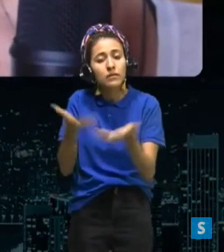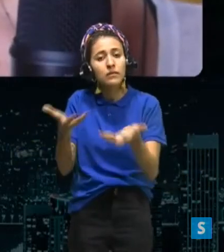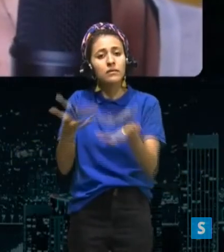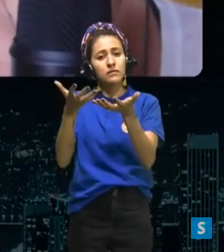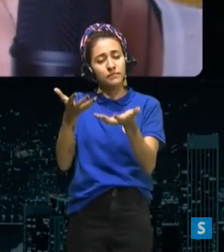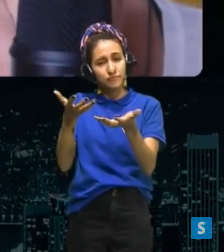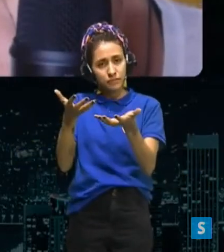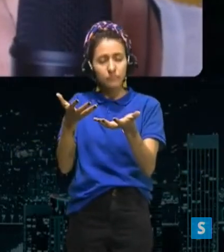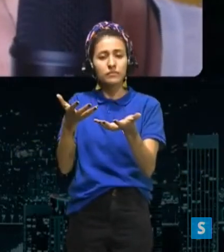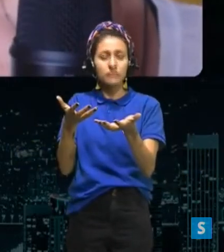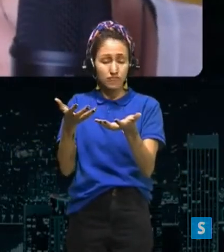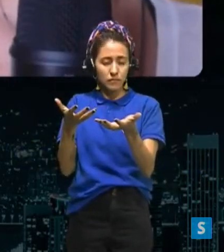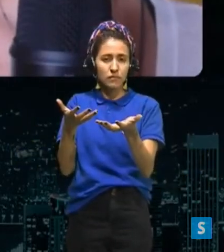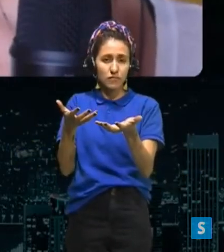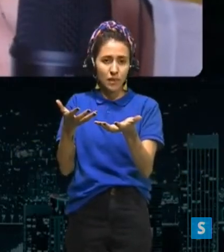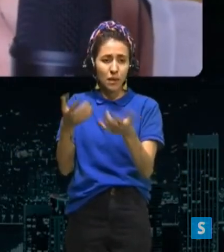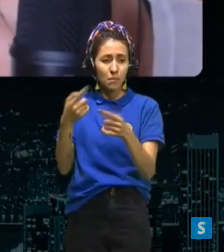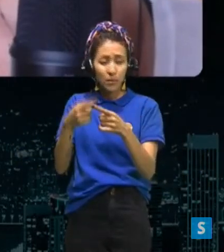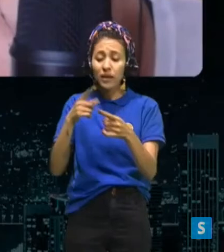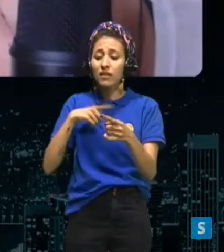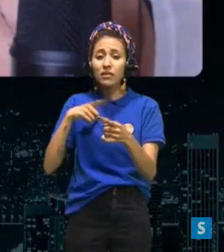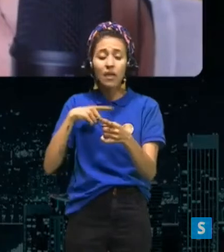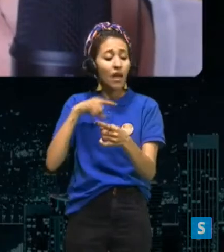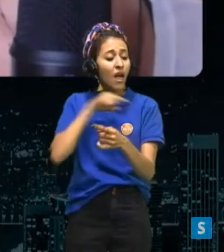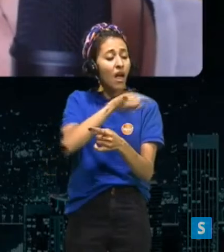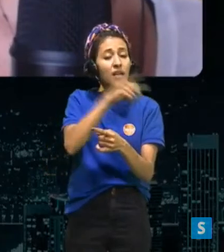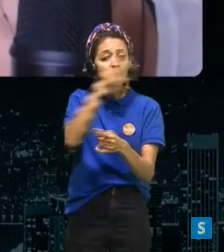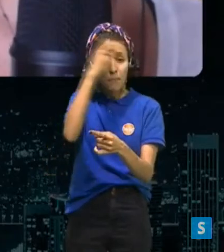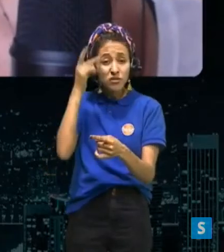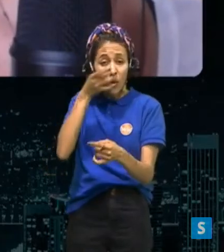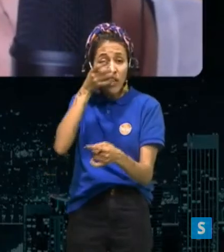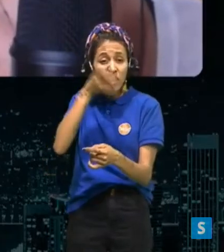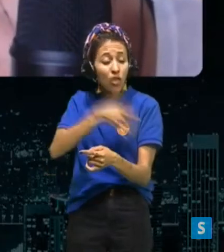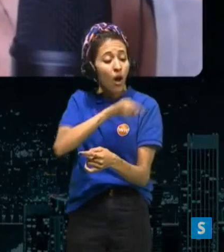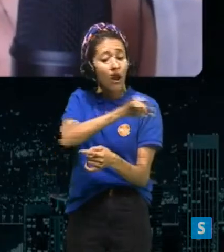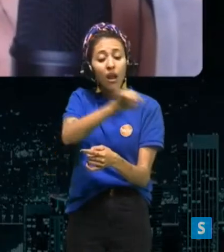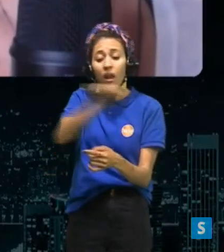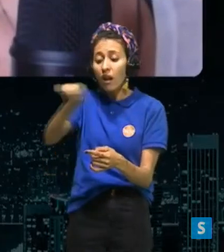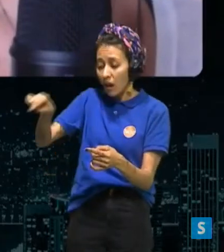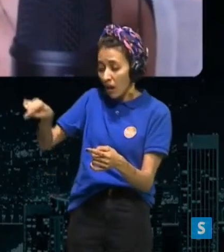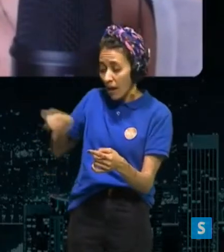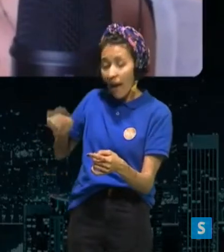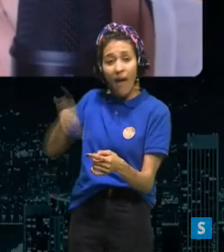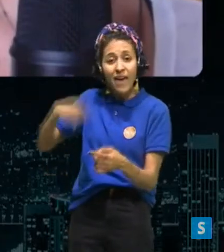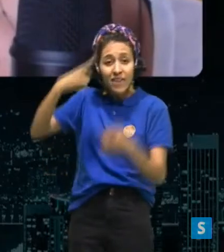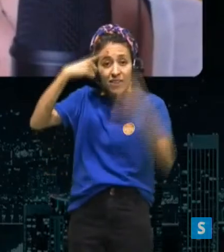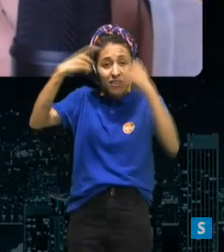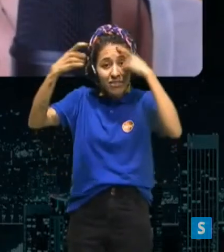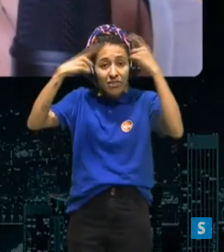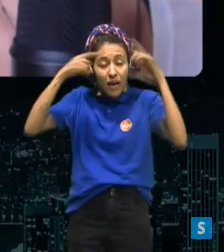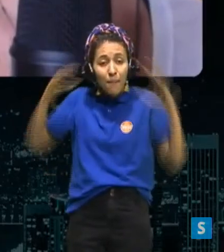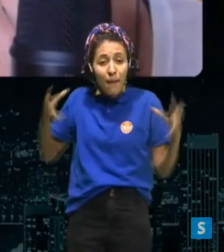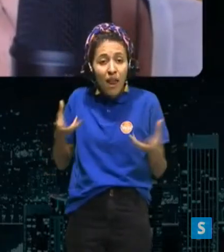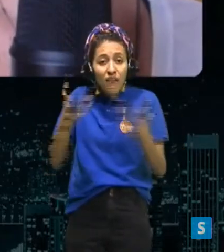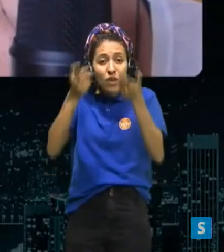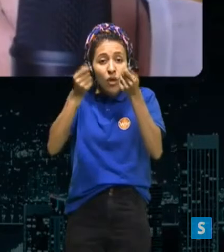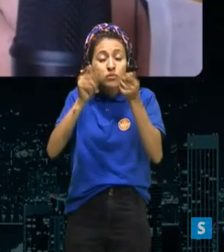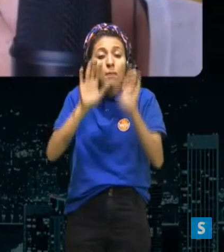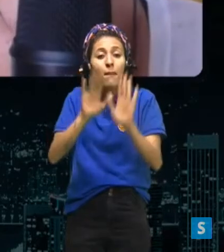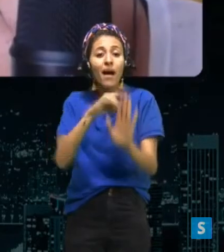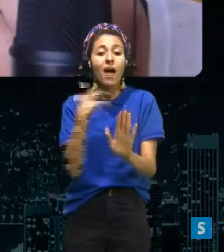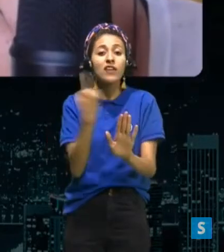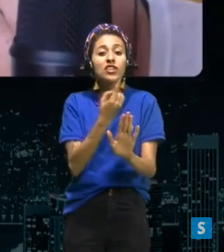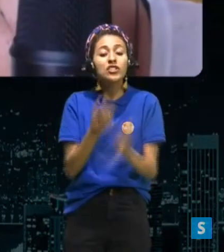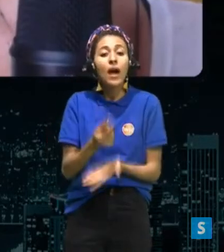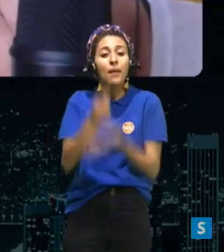no potencial que não foi acessado ainda e Olha quantas ideias que essas pessoas que não tiveram